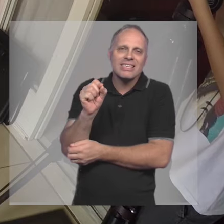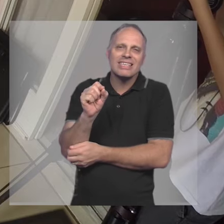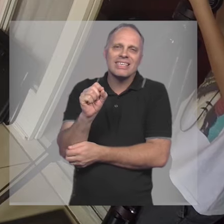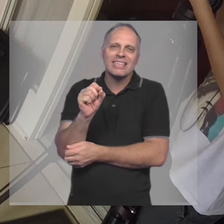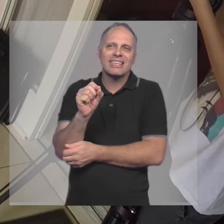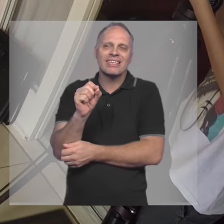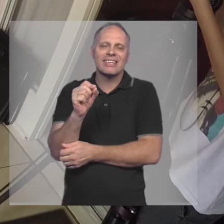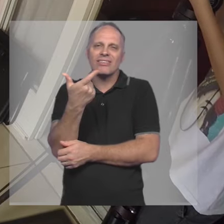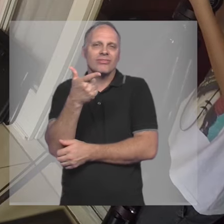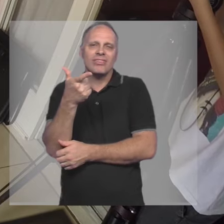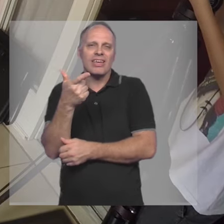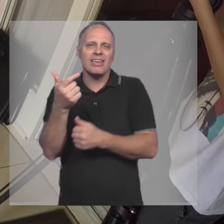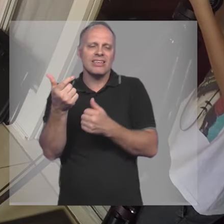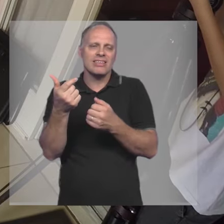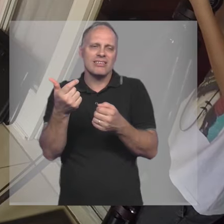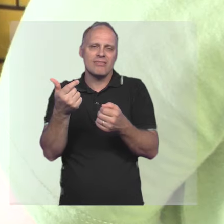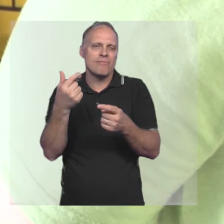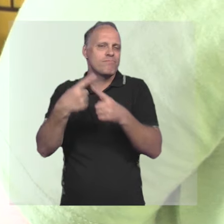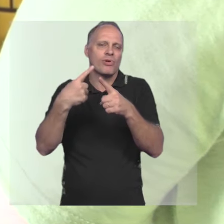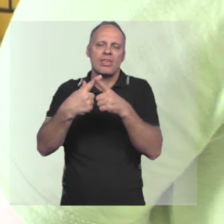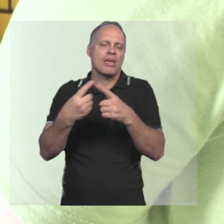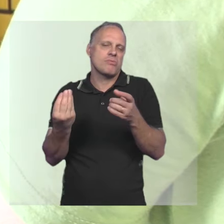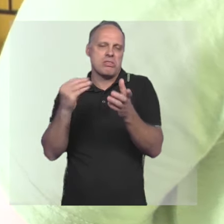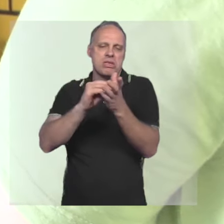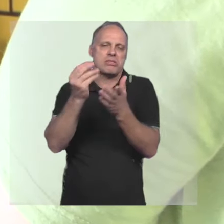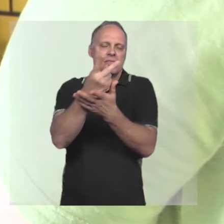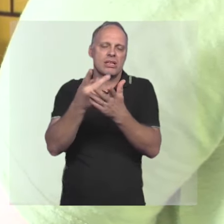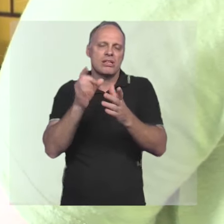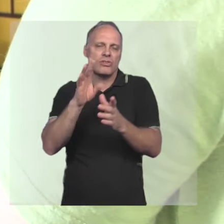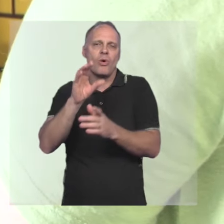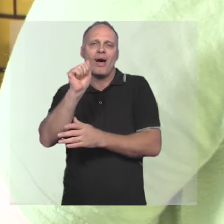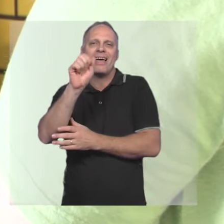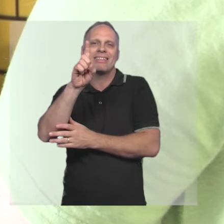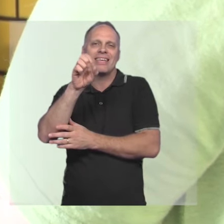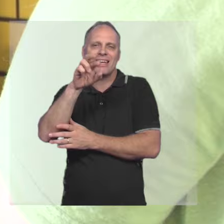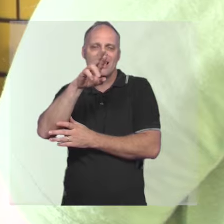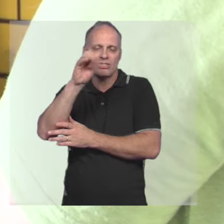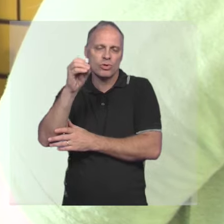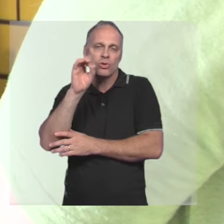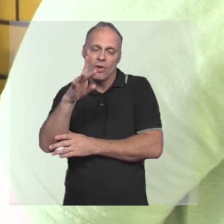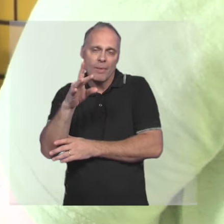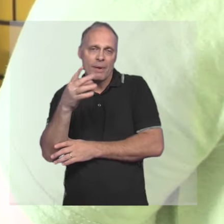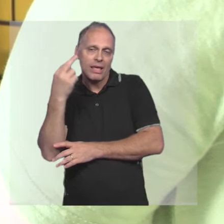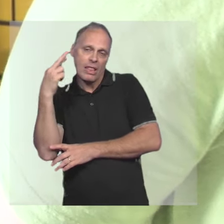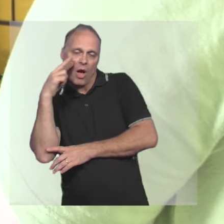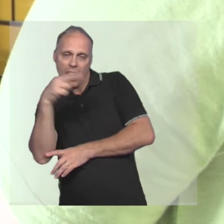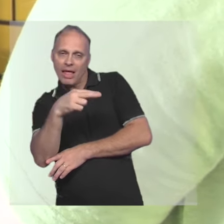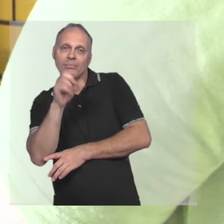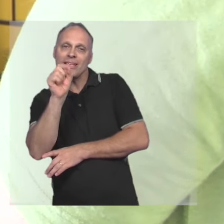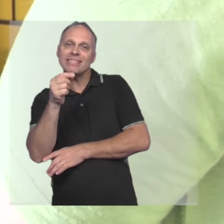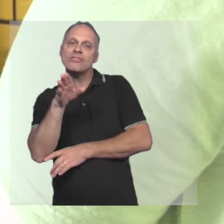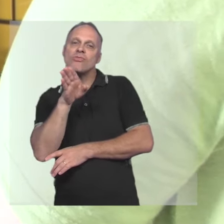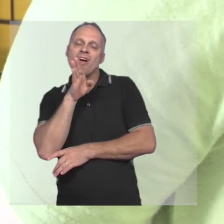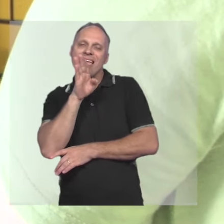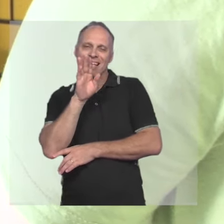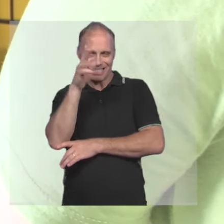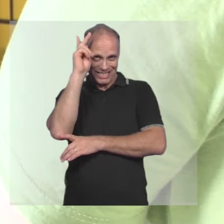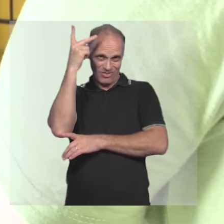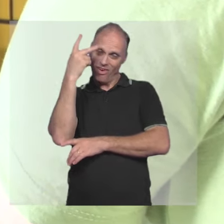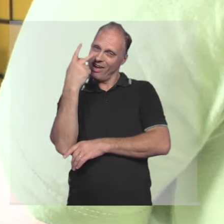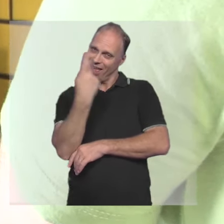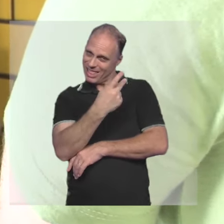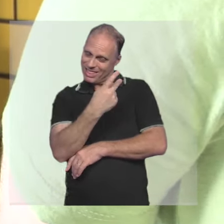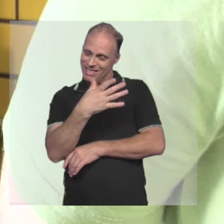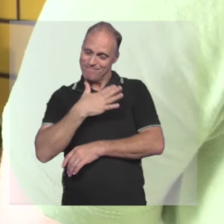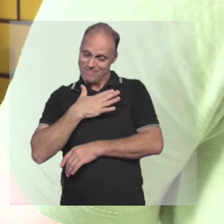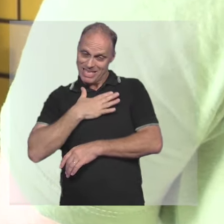faz sentido, seria só um adereço, uma peça de cenário para quem está olhando, mas para quem conhece a minha história, para quem me